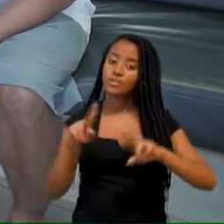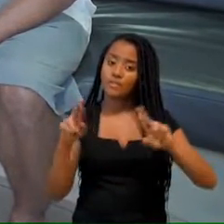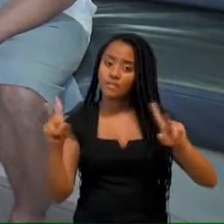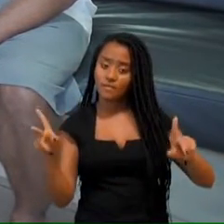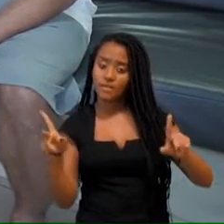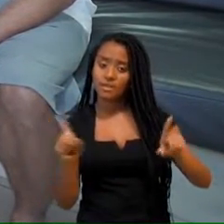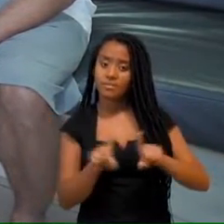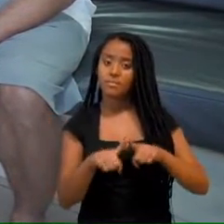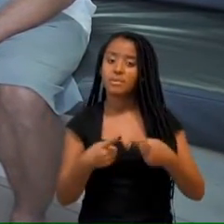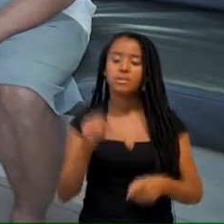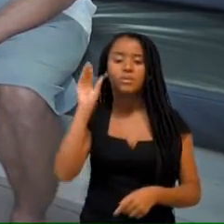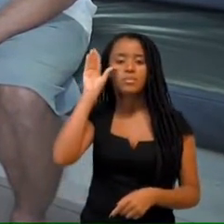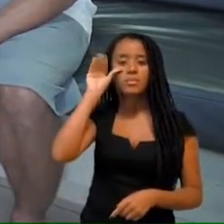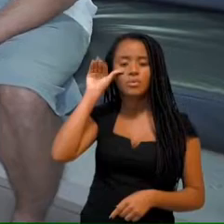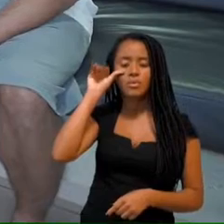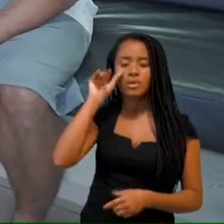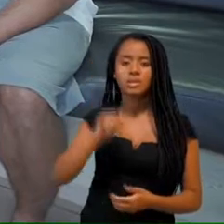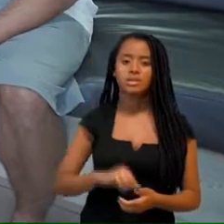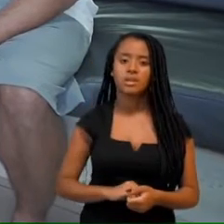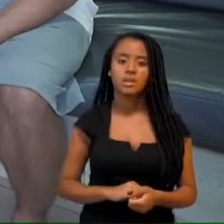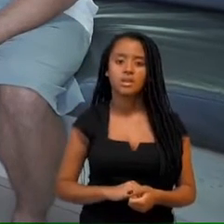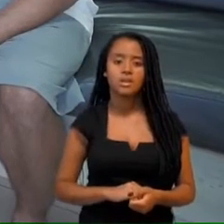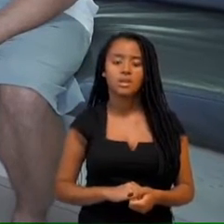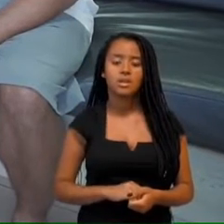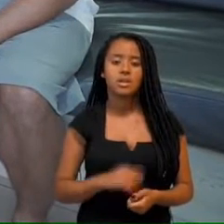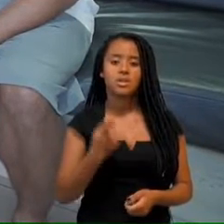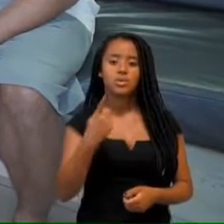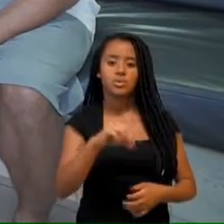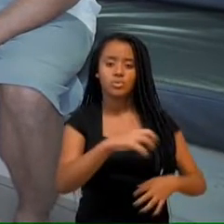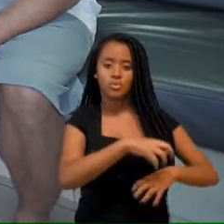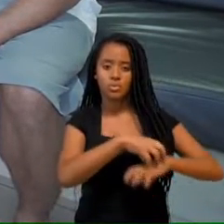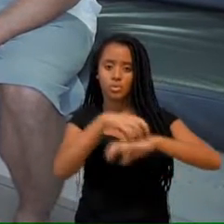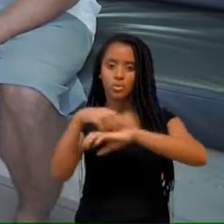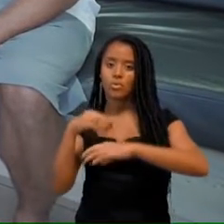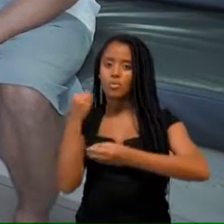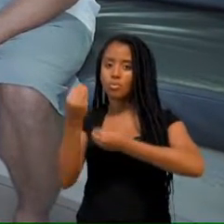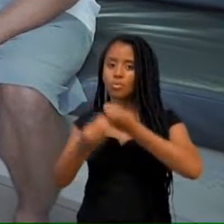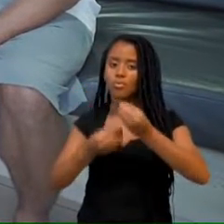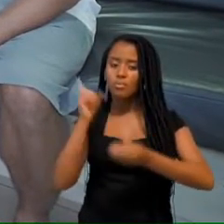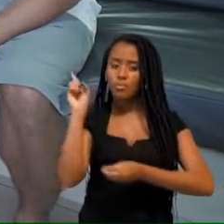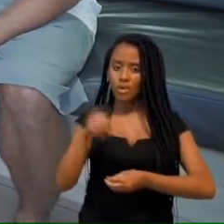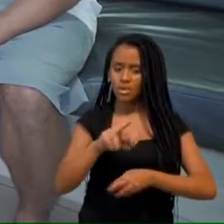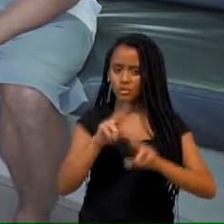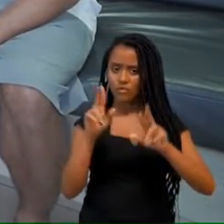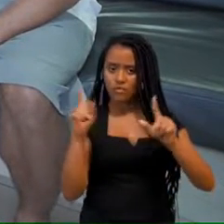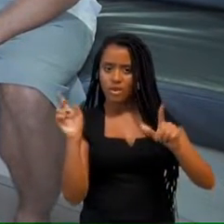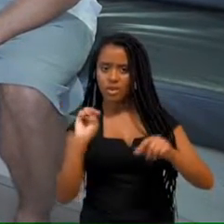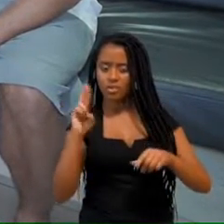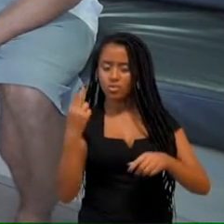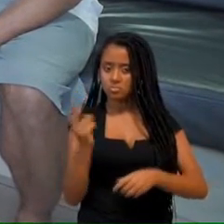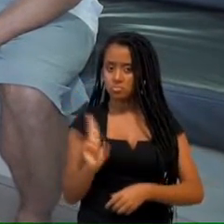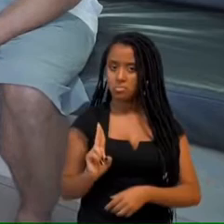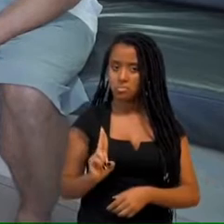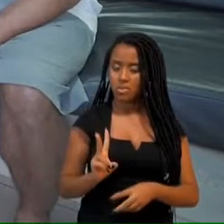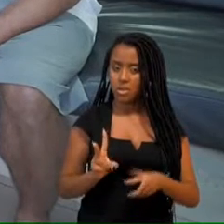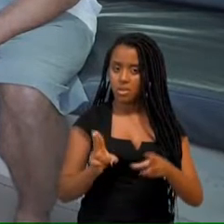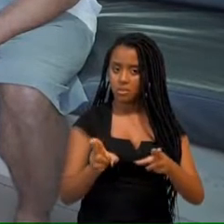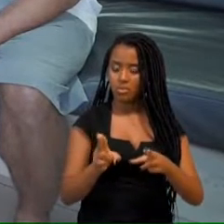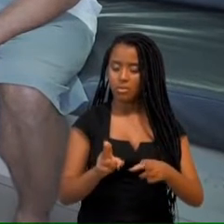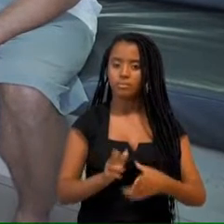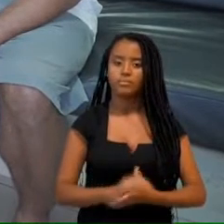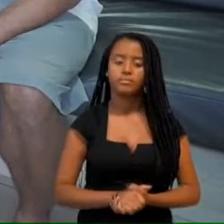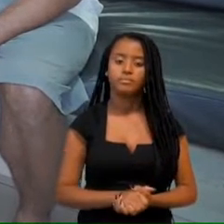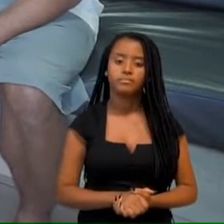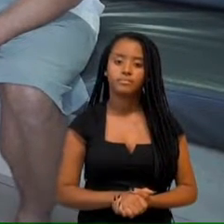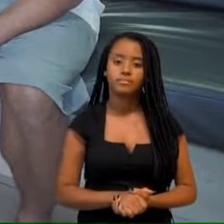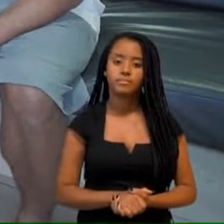um para outro mas é uma curiosidade daqui e o seu deslocamento Jonathan como que é diferente um pouco do al Segue o mesmo a